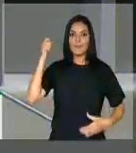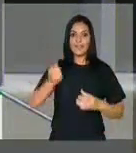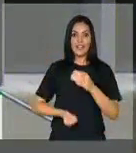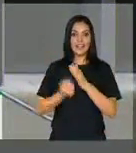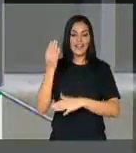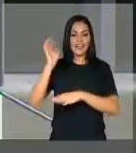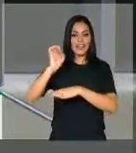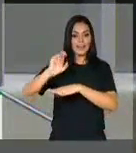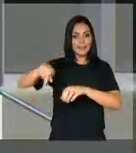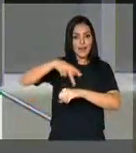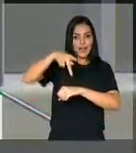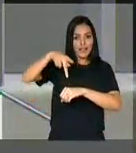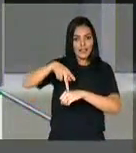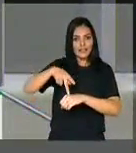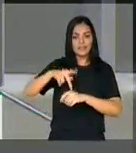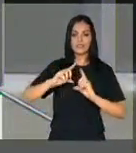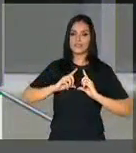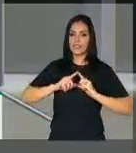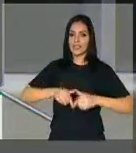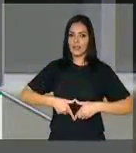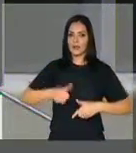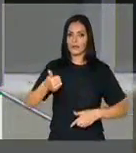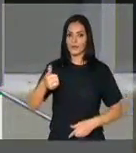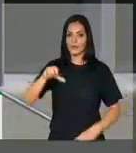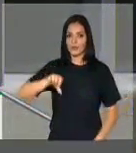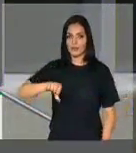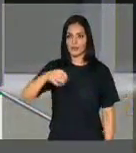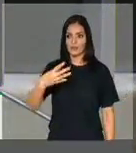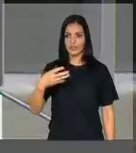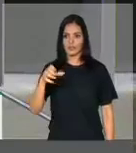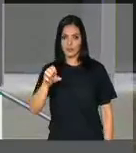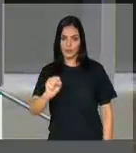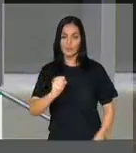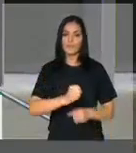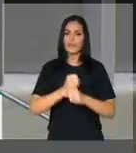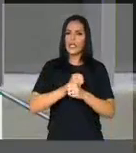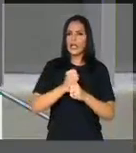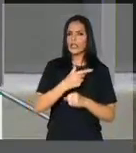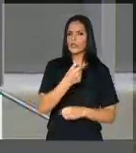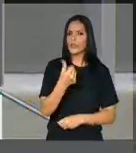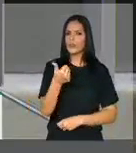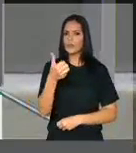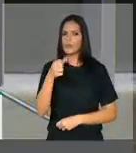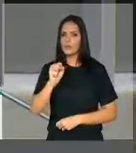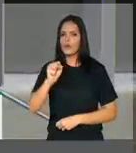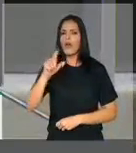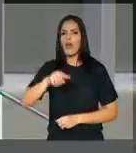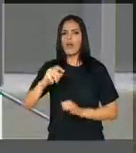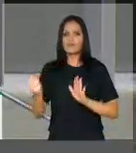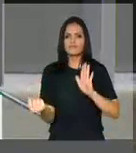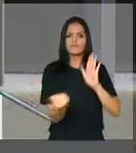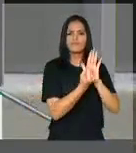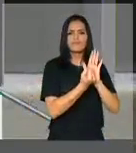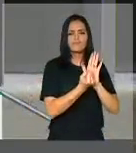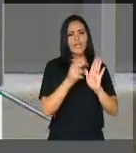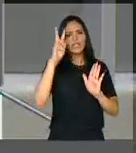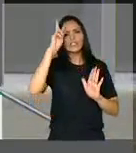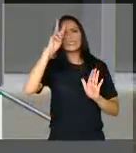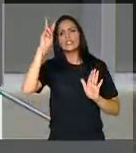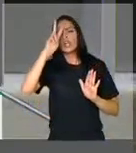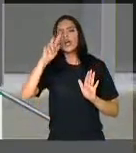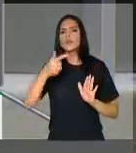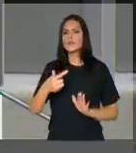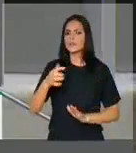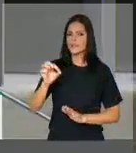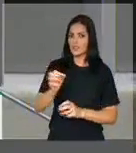em 1948. Neste ano de 2018, chegamos ao marco histórico